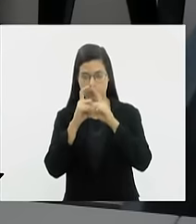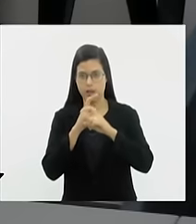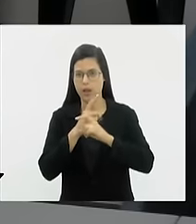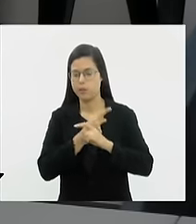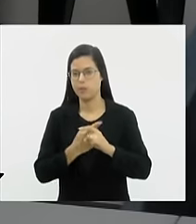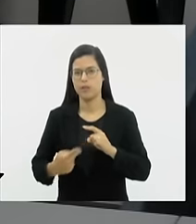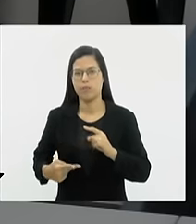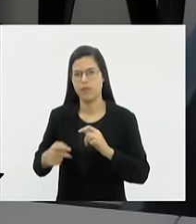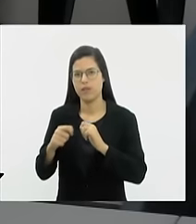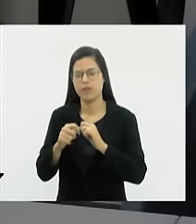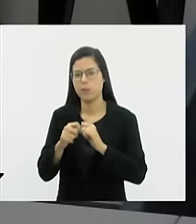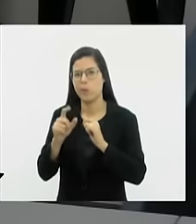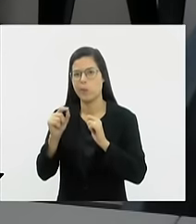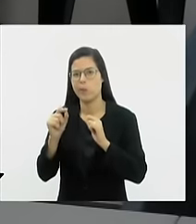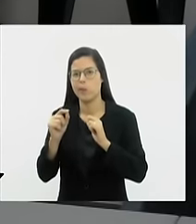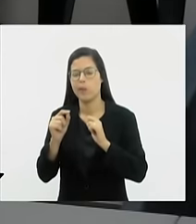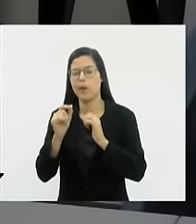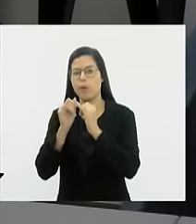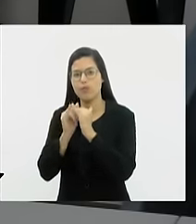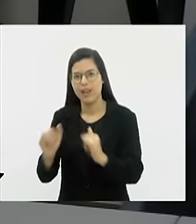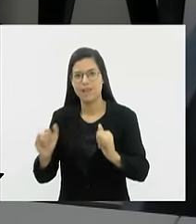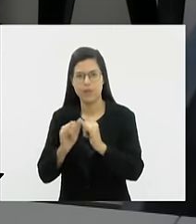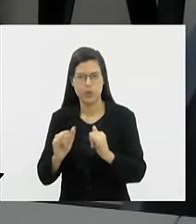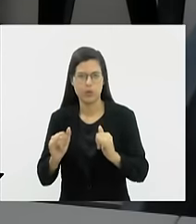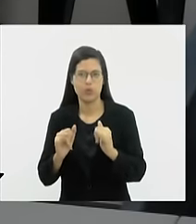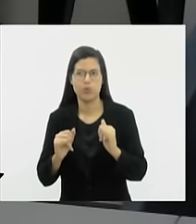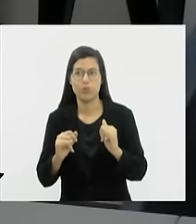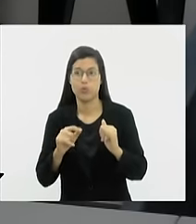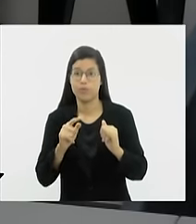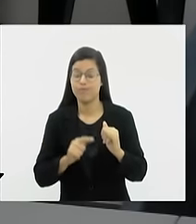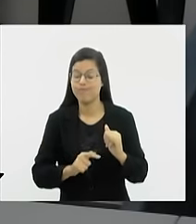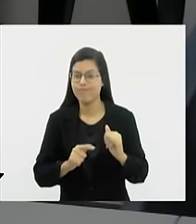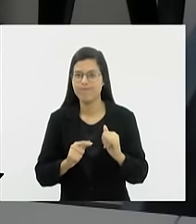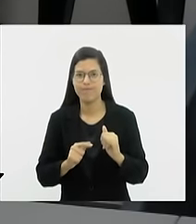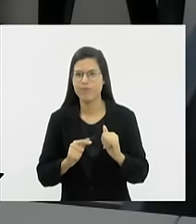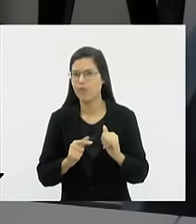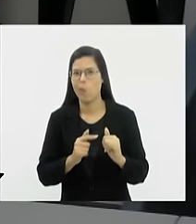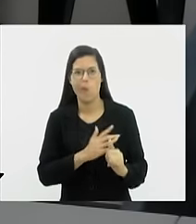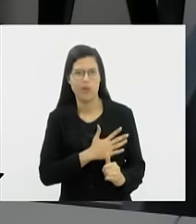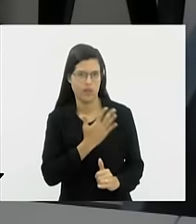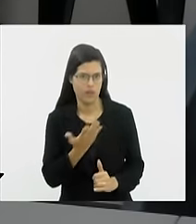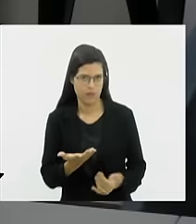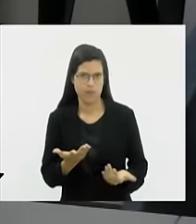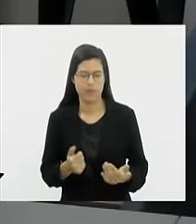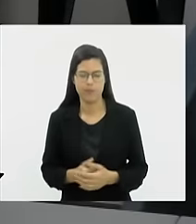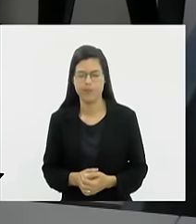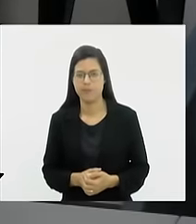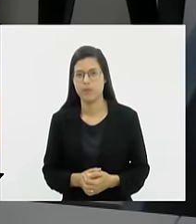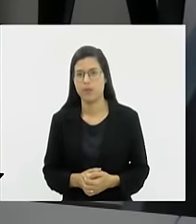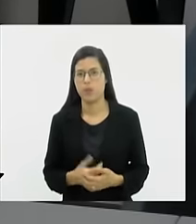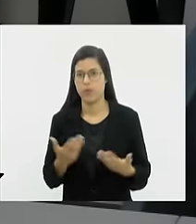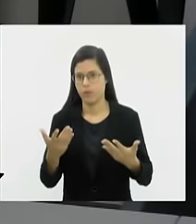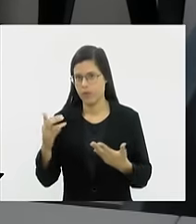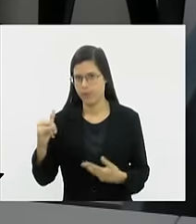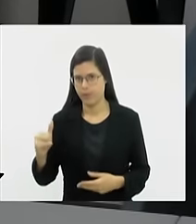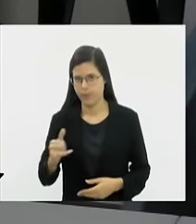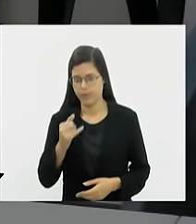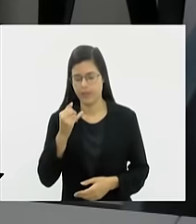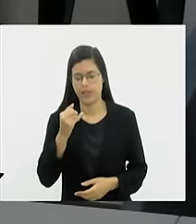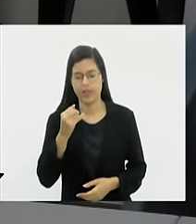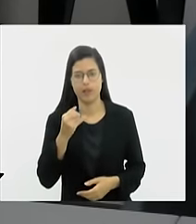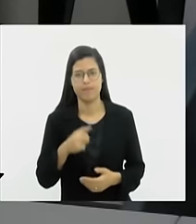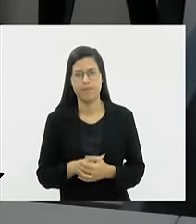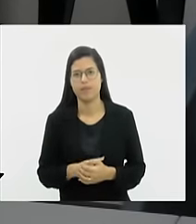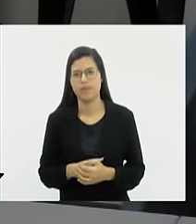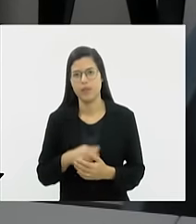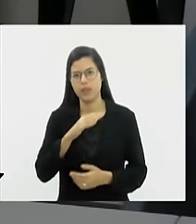as notificações e condução, foi surreal. Surreal. E aí eu quero aproveitar, já que está na CPI,